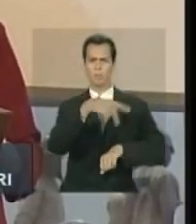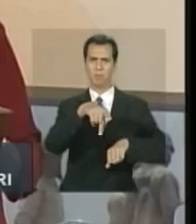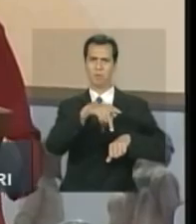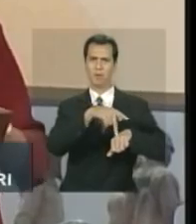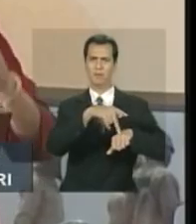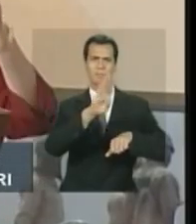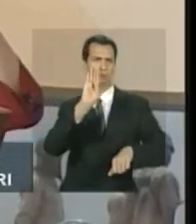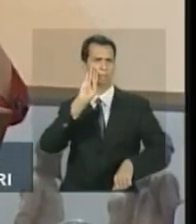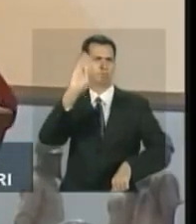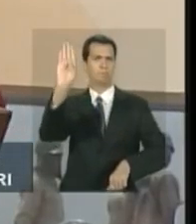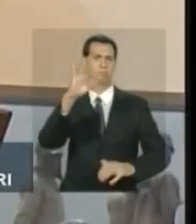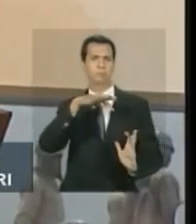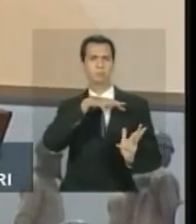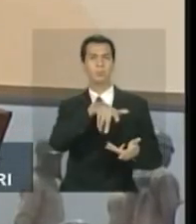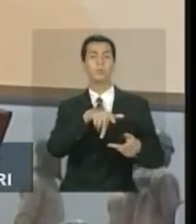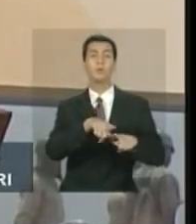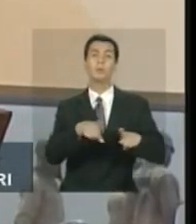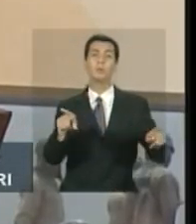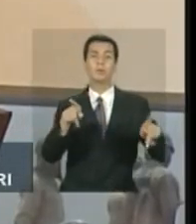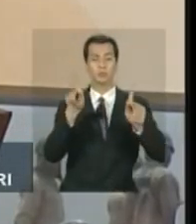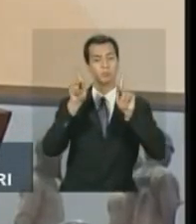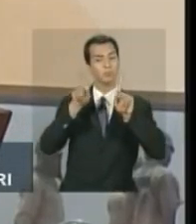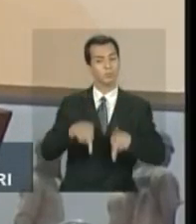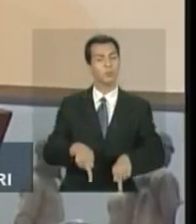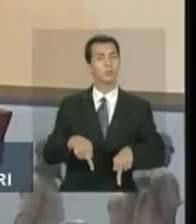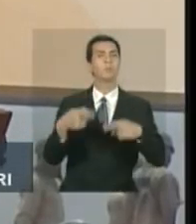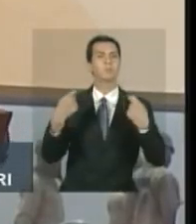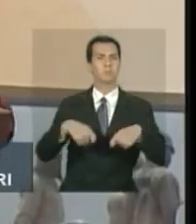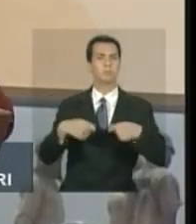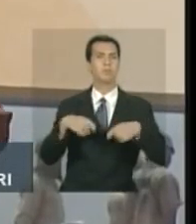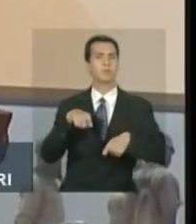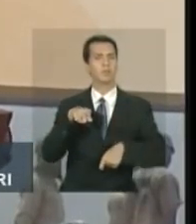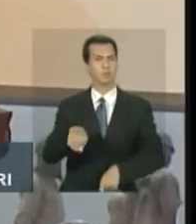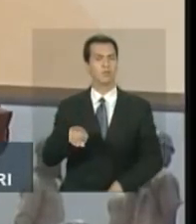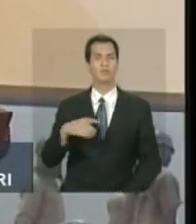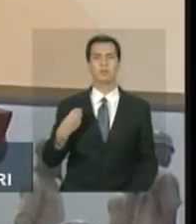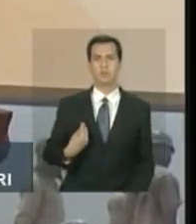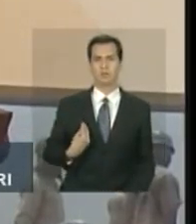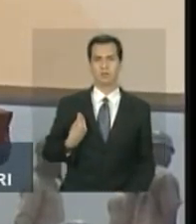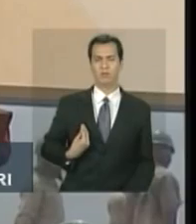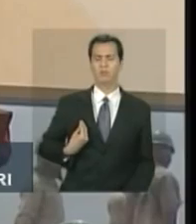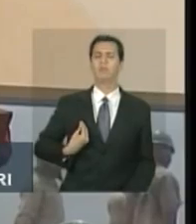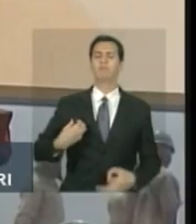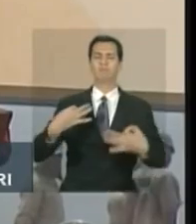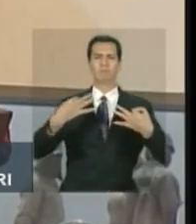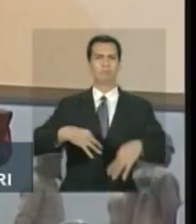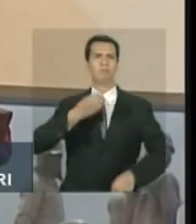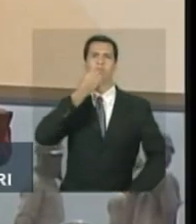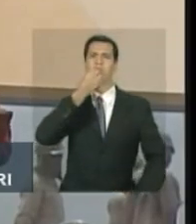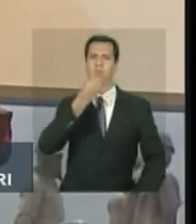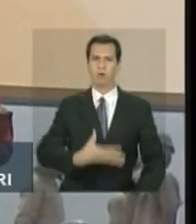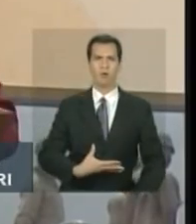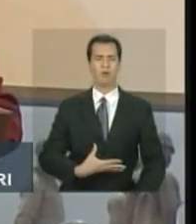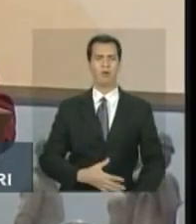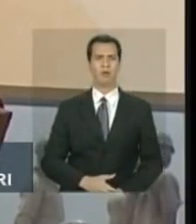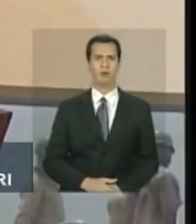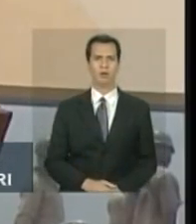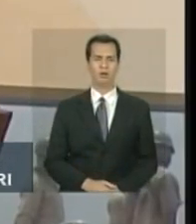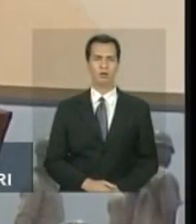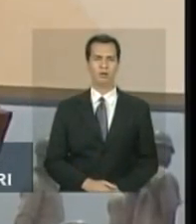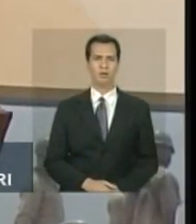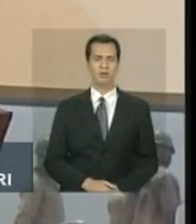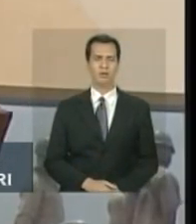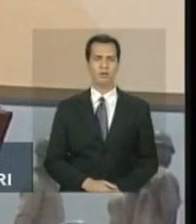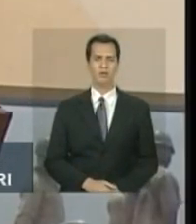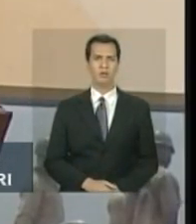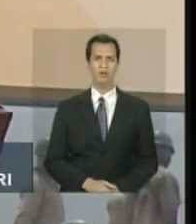do mundo, se a sua população tiver condições de vida decentes e dignas. A